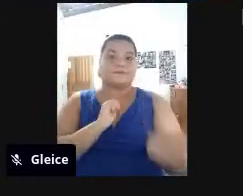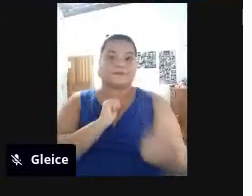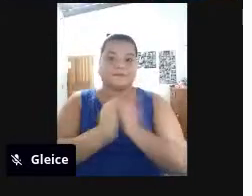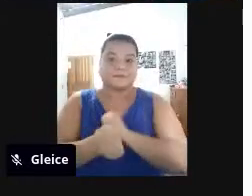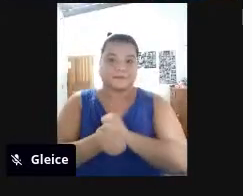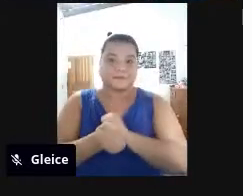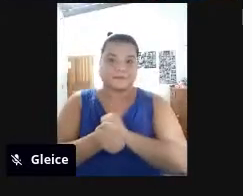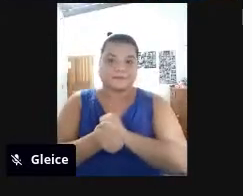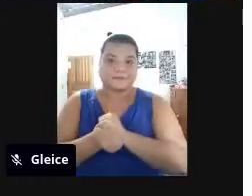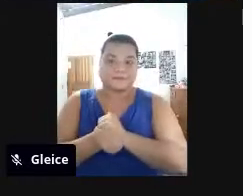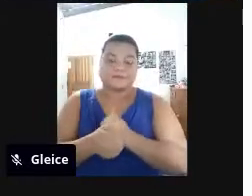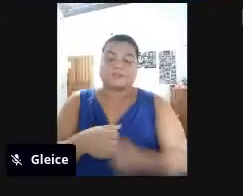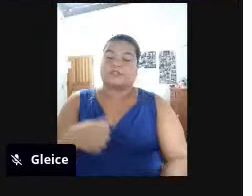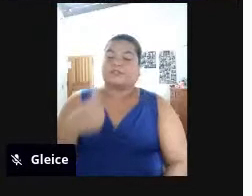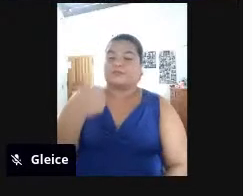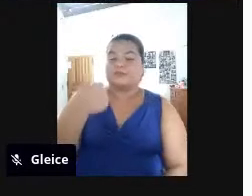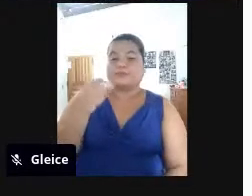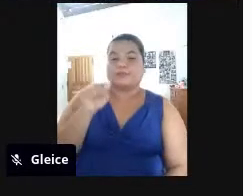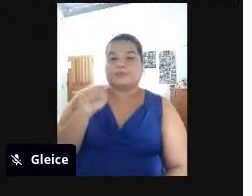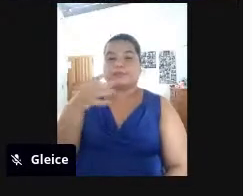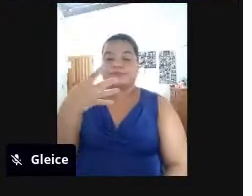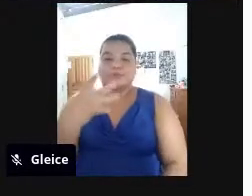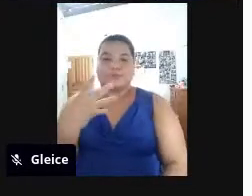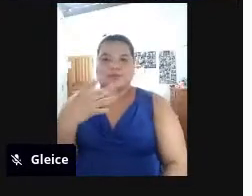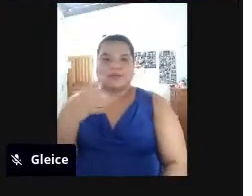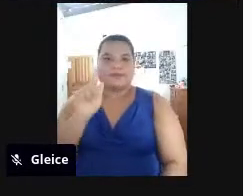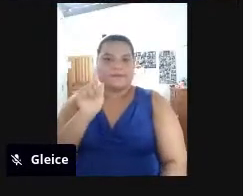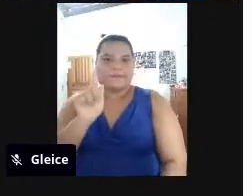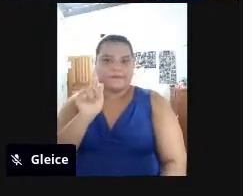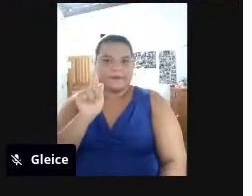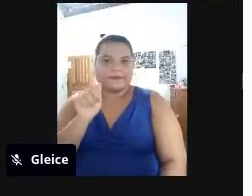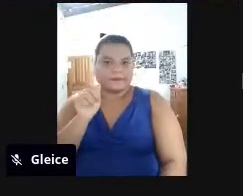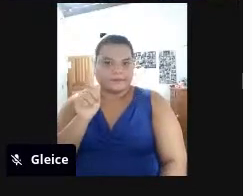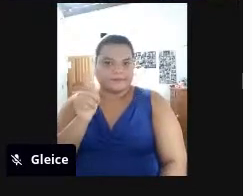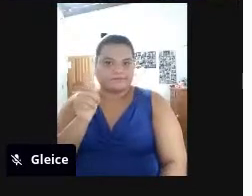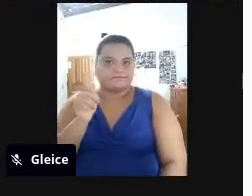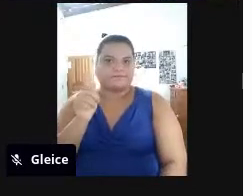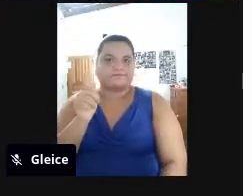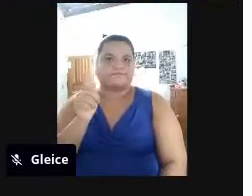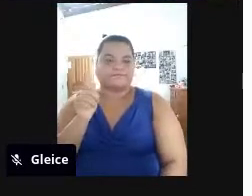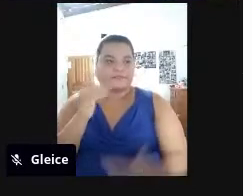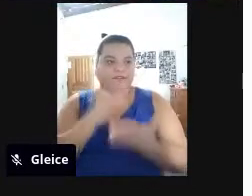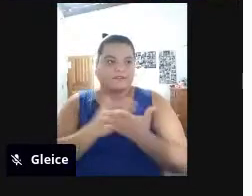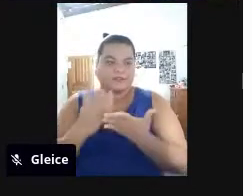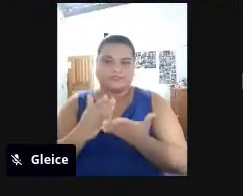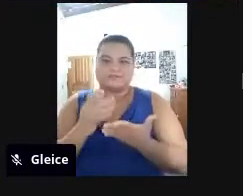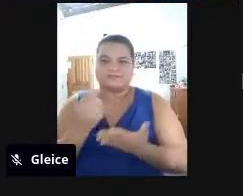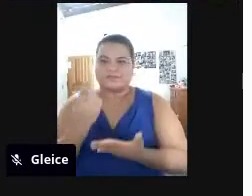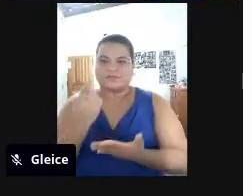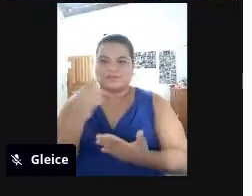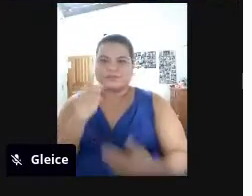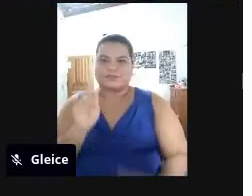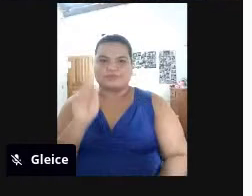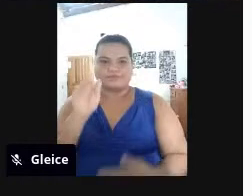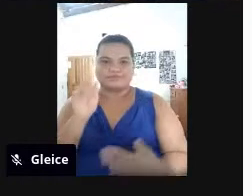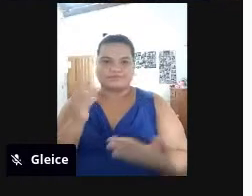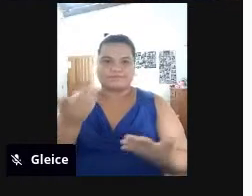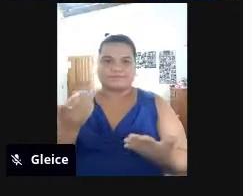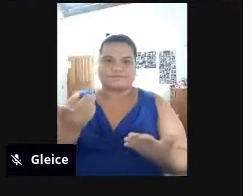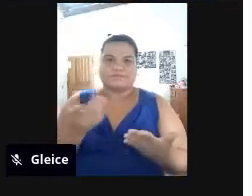de 1,4 a 2 gramas de proteína por quilo por dia. Já para os atletas veganos,